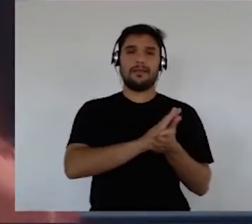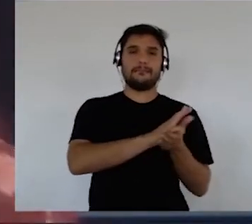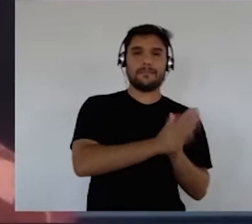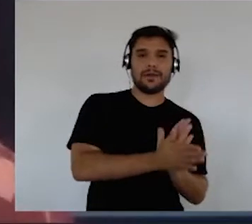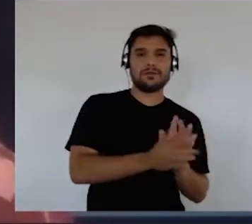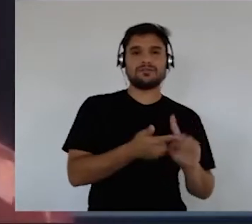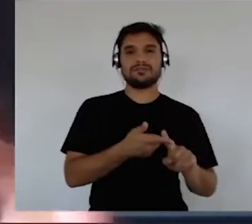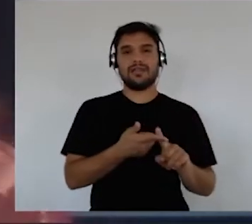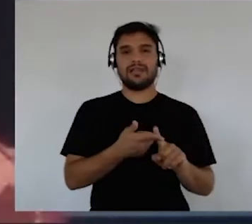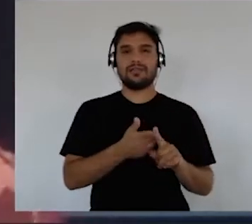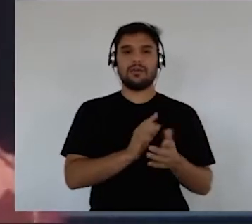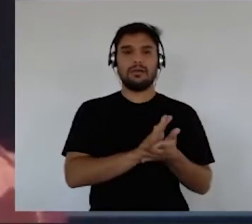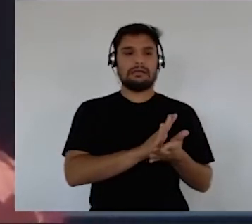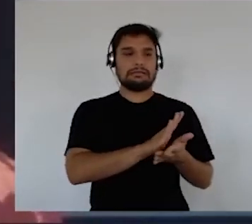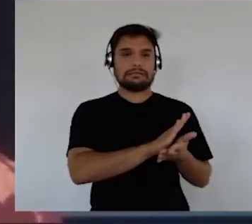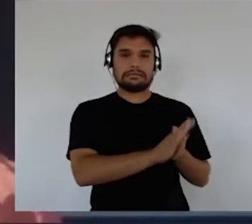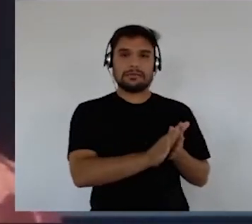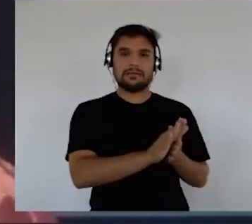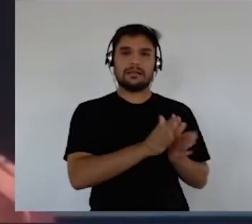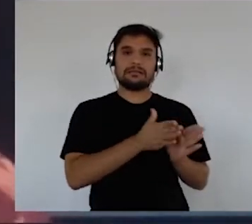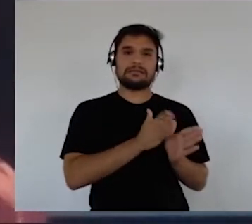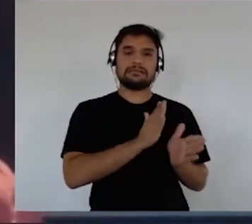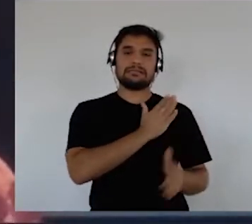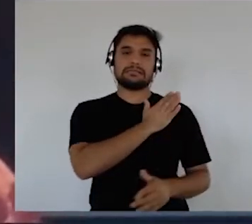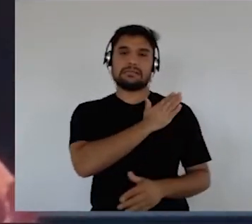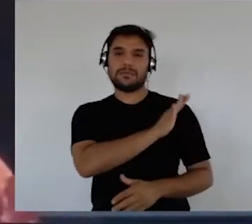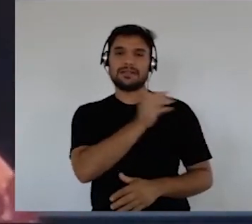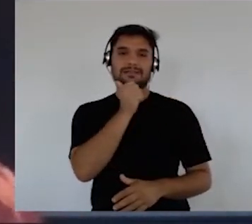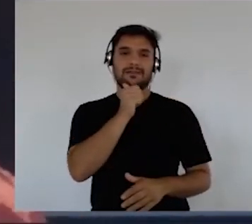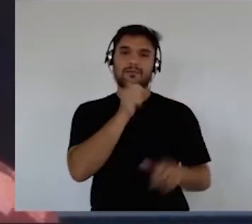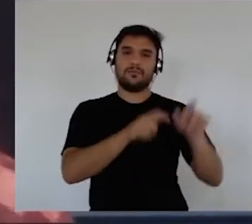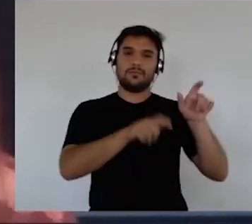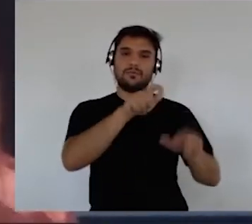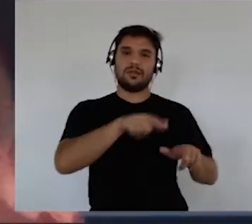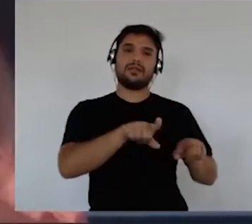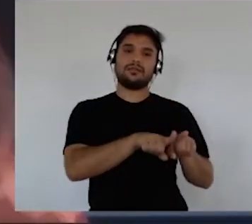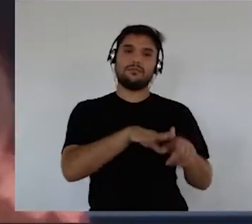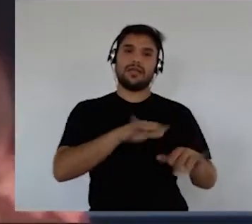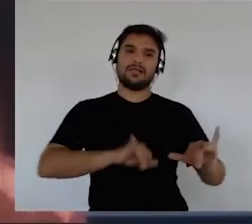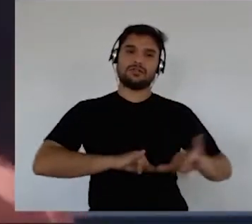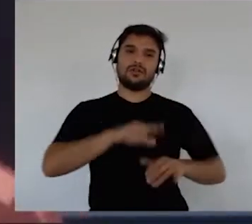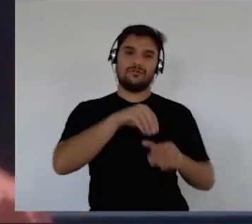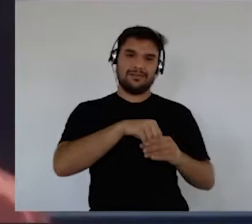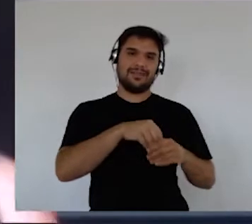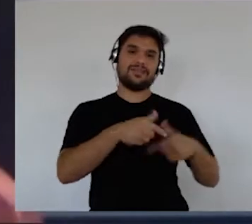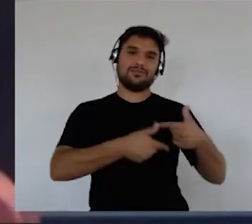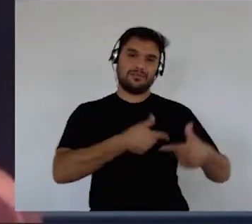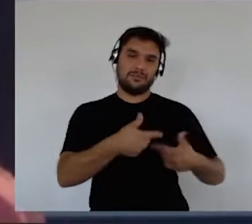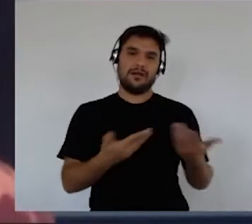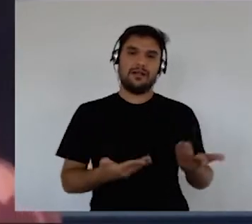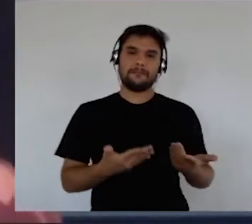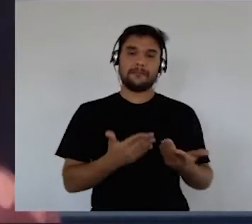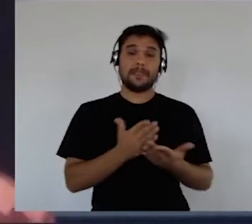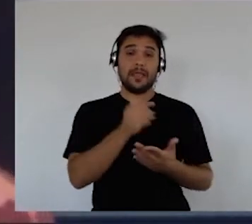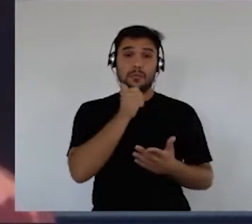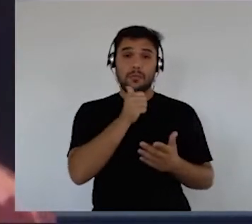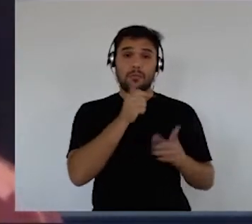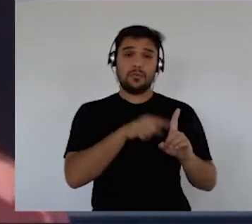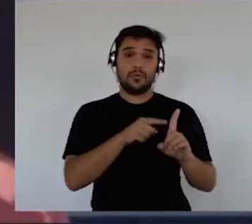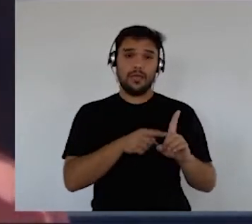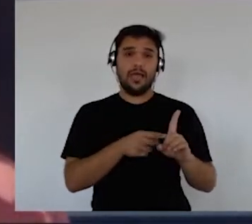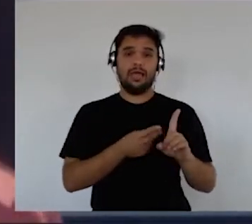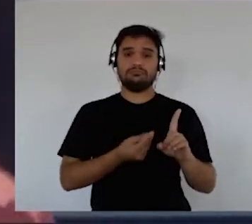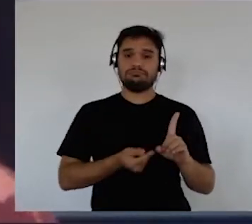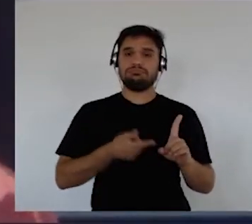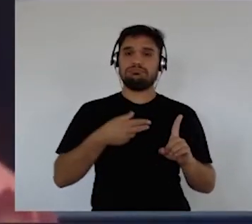a também discriminação que as mulheres sofrem muitas vezes no exercício da profissão. E as mulheres, em alguma medida, vão ao longo